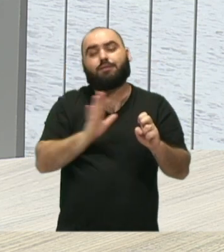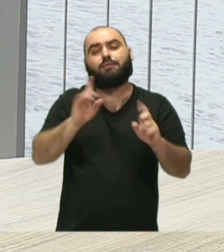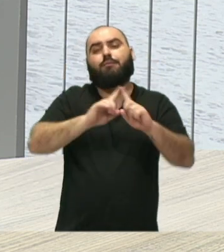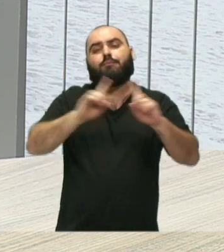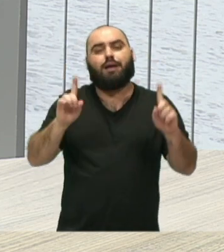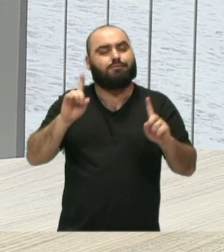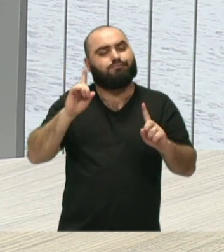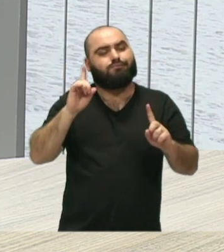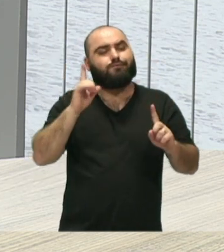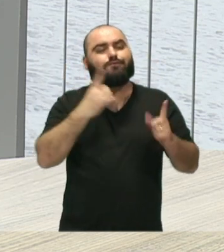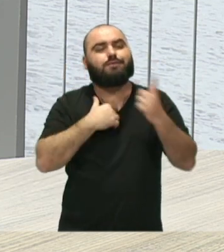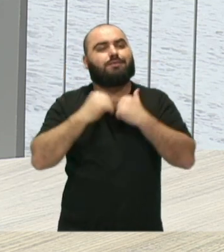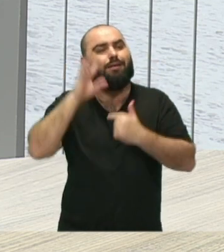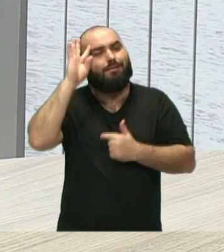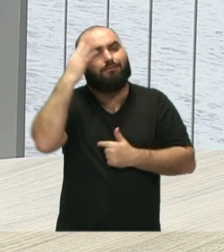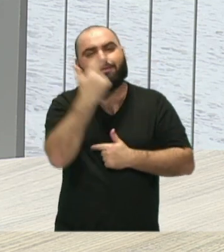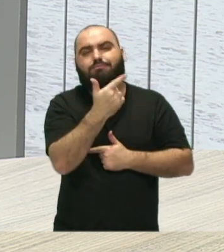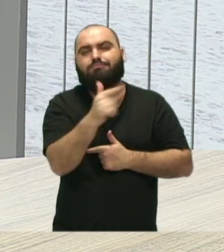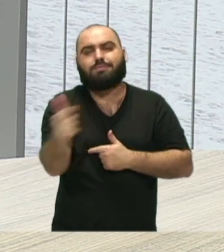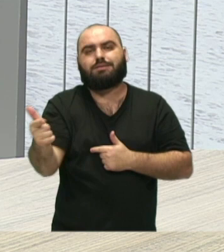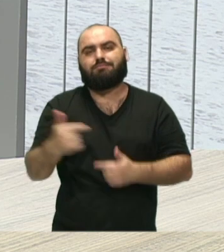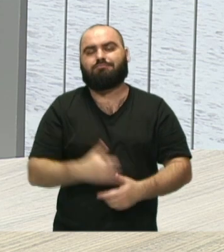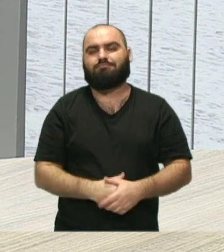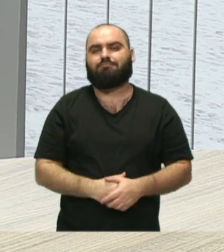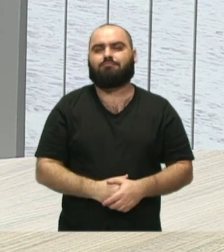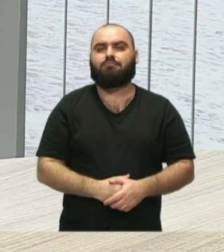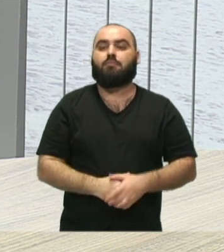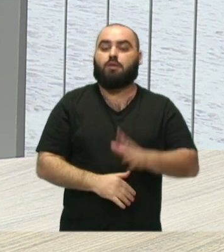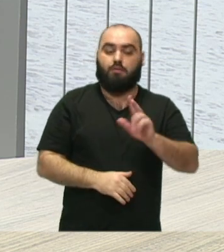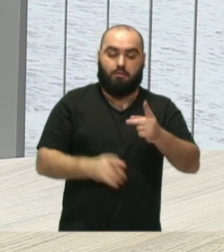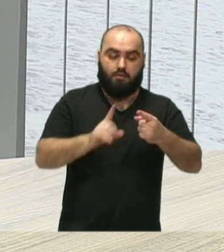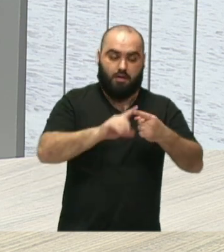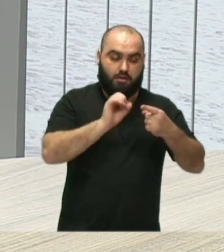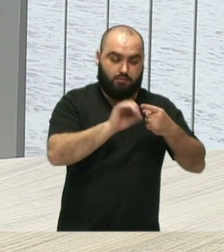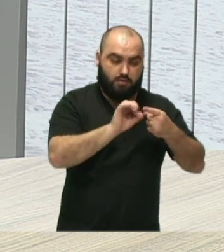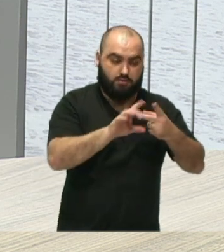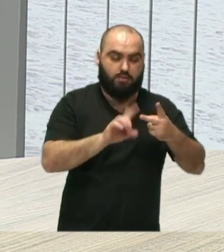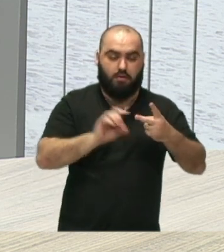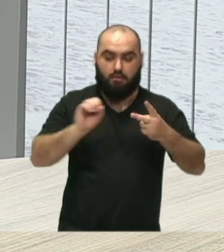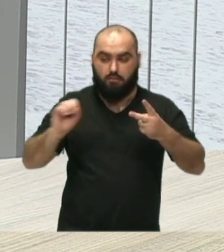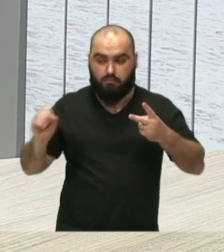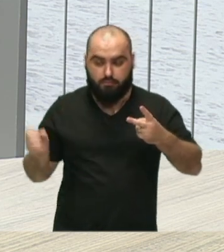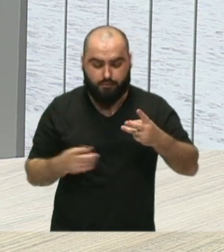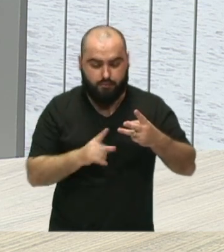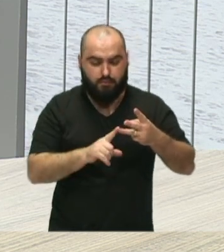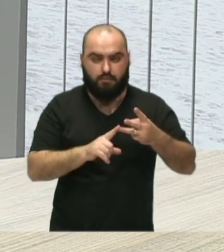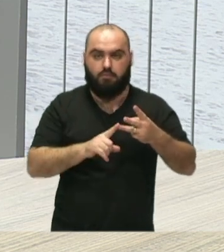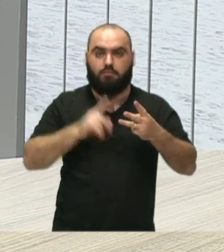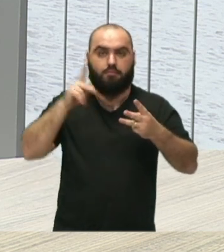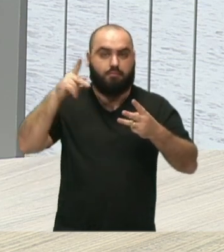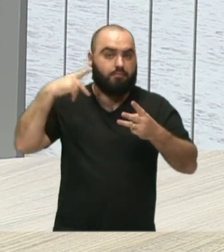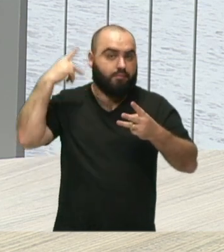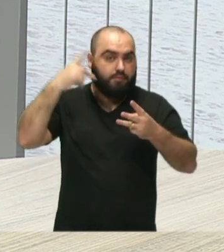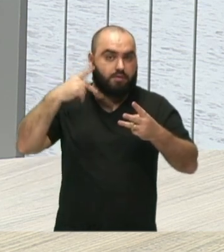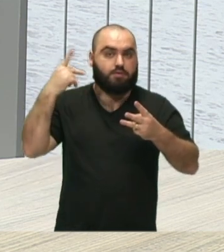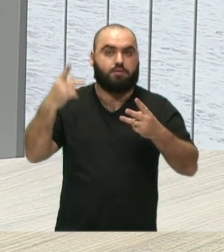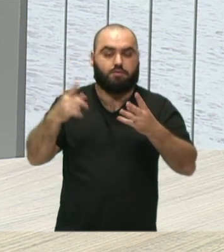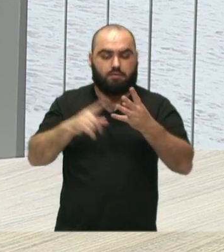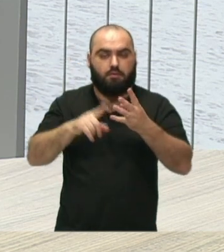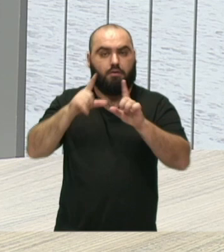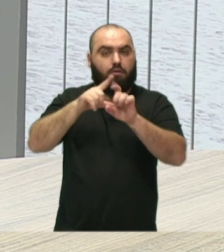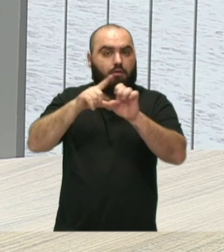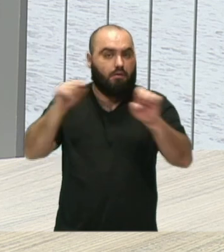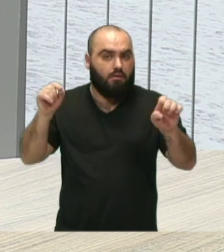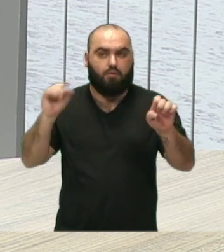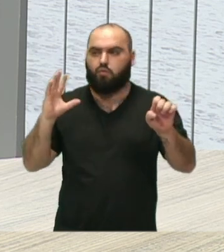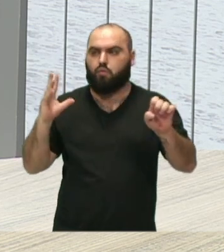estão ligadas à população negra. E aí a gente fala de educação, de oportunidade, de política afirmativa voltada para o trabalho, para empreendedorismo, né? Todas